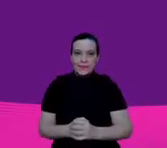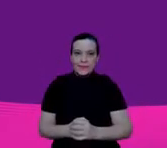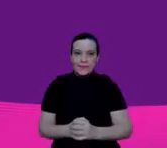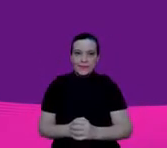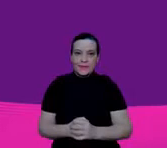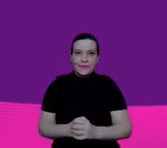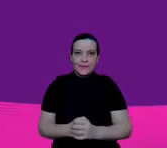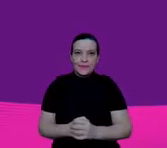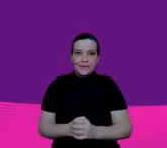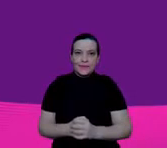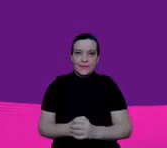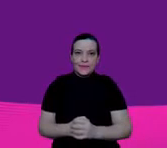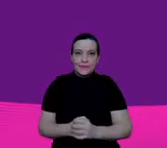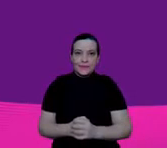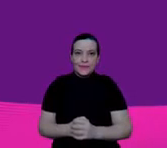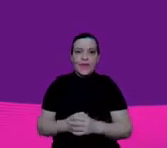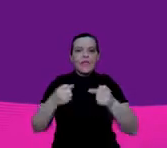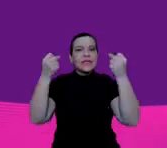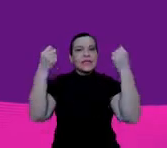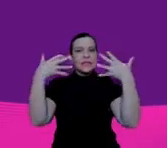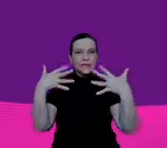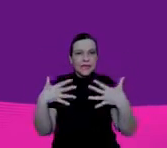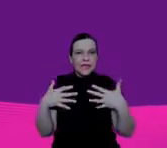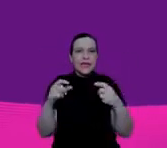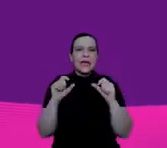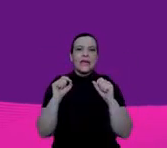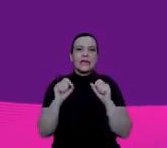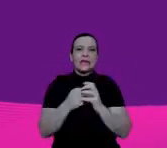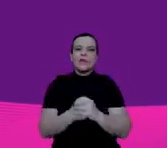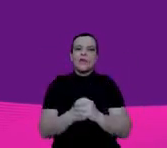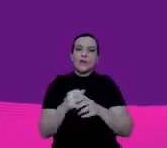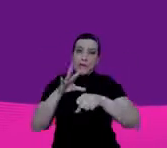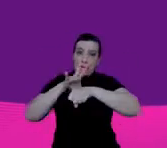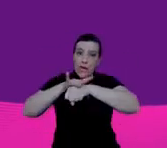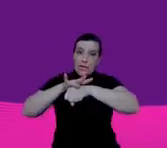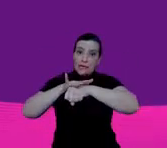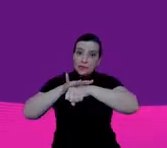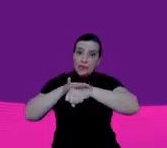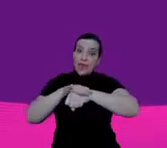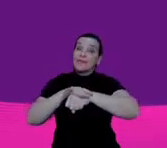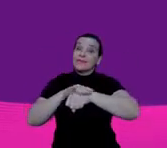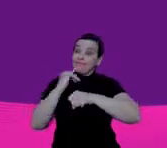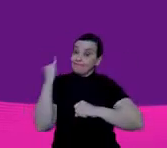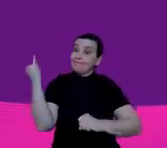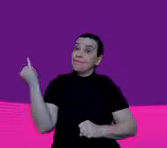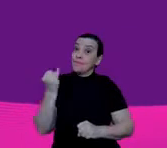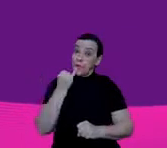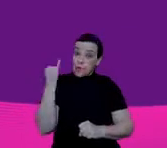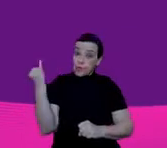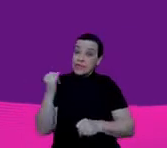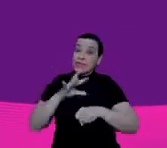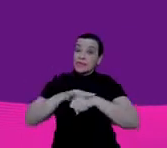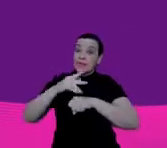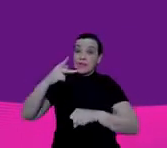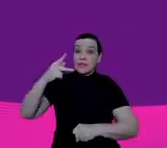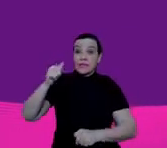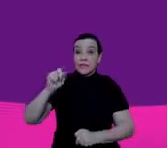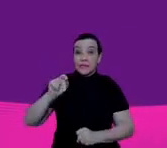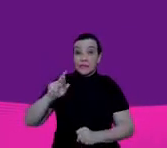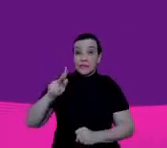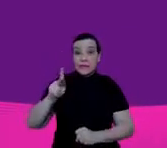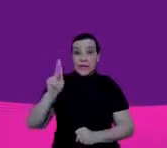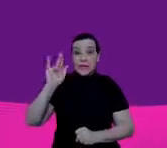Então, falando sobre epidemiologia, e isso mostra a importância da doença de Parkinson. A doença de Parkinson é a segunda